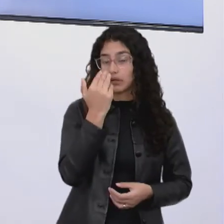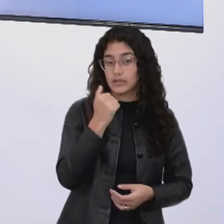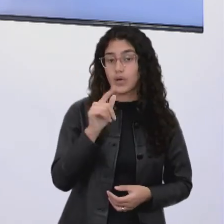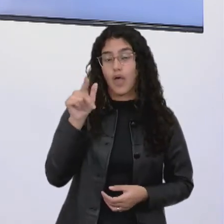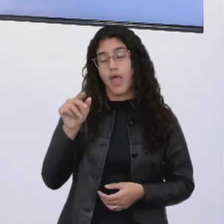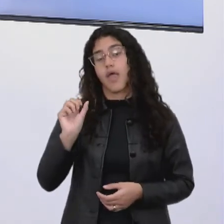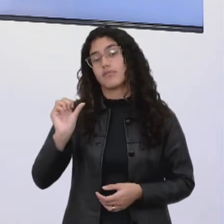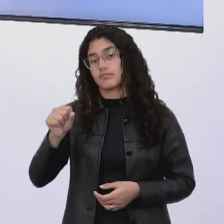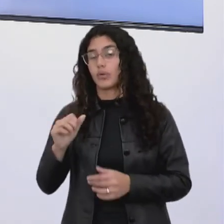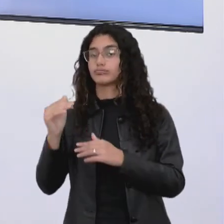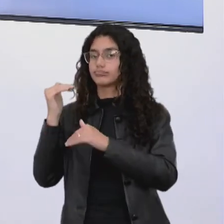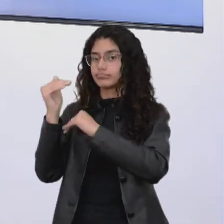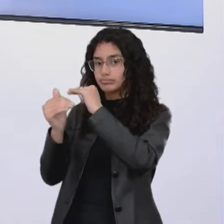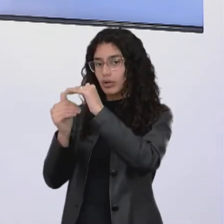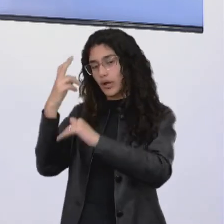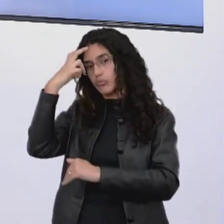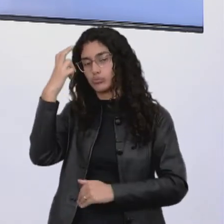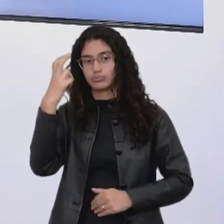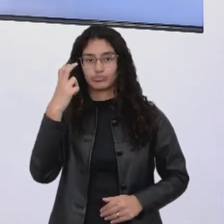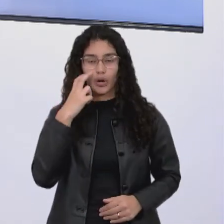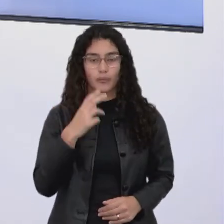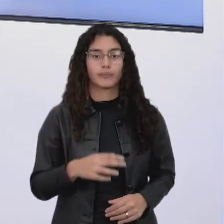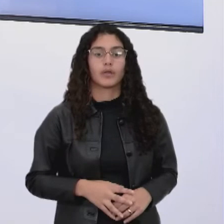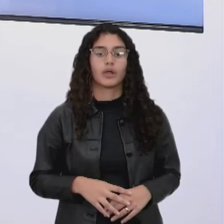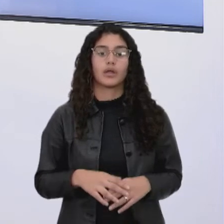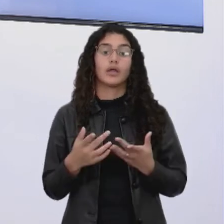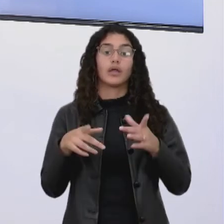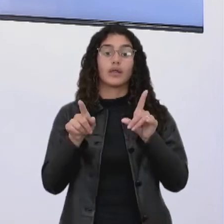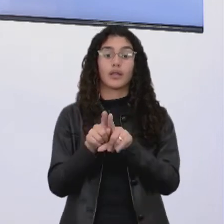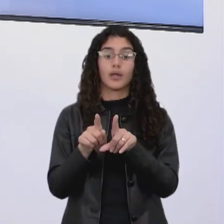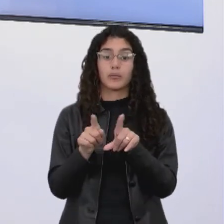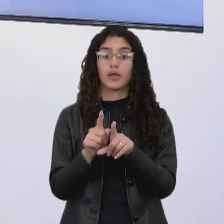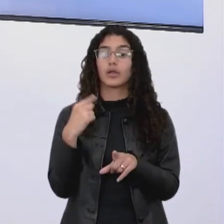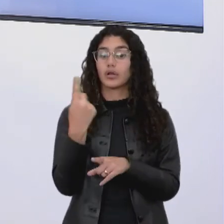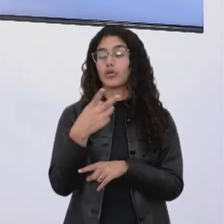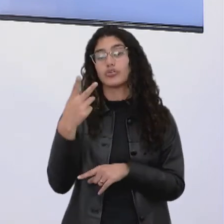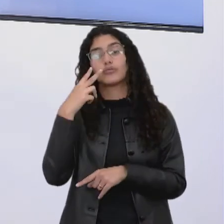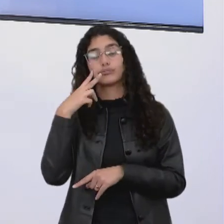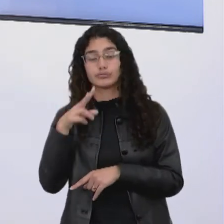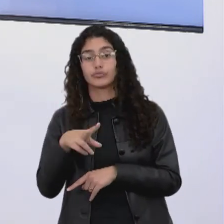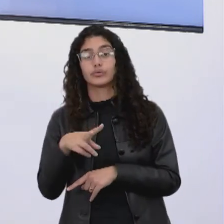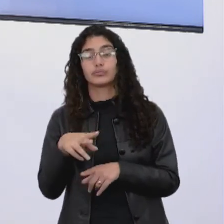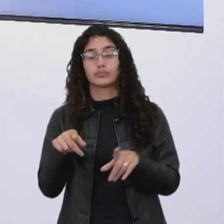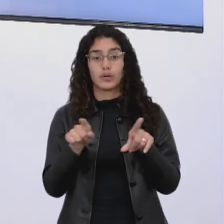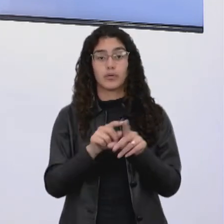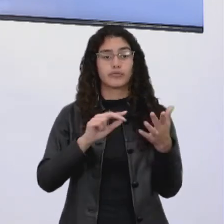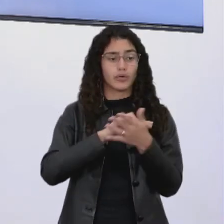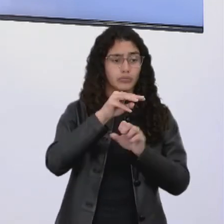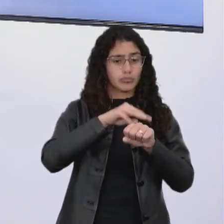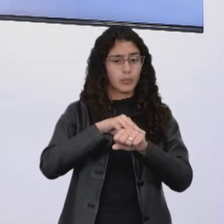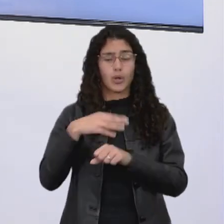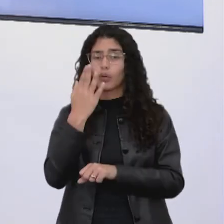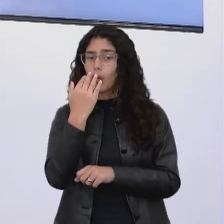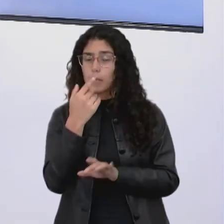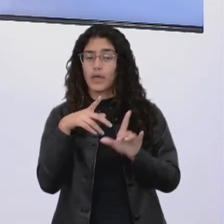é sim um processo cultural. Quiçá, né? A gente já ouviu falar isso em muitos momentos. Se